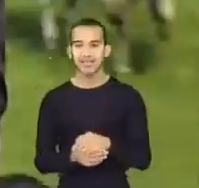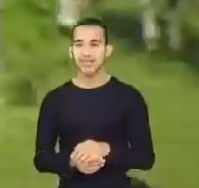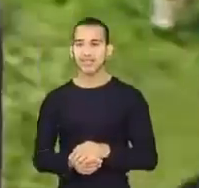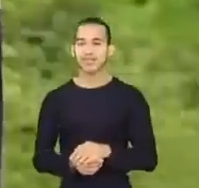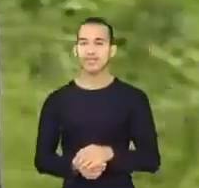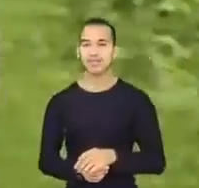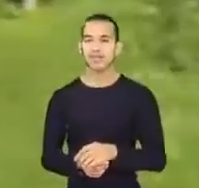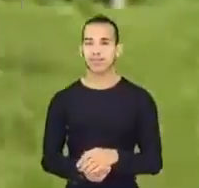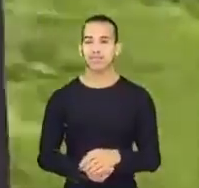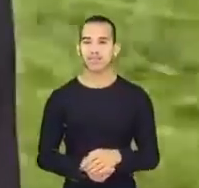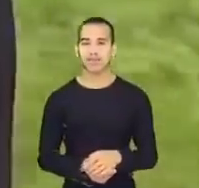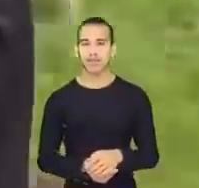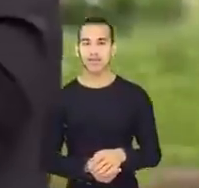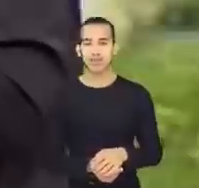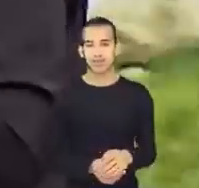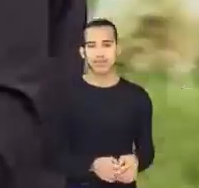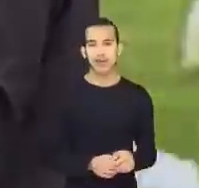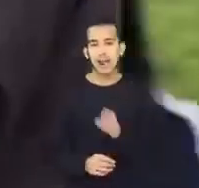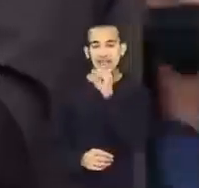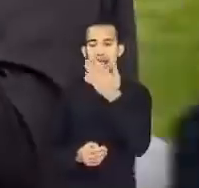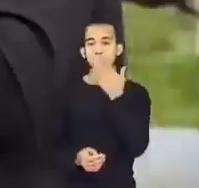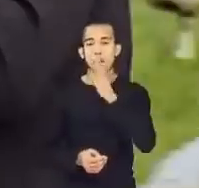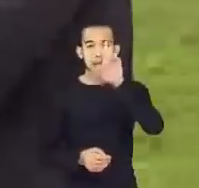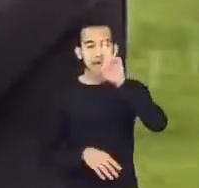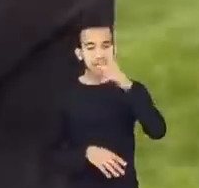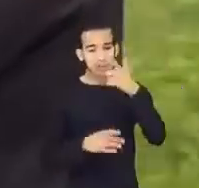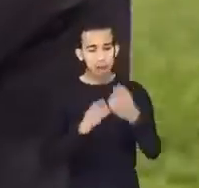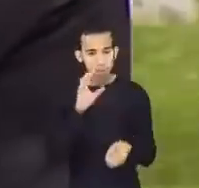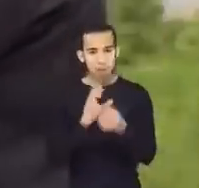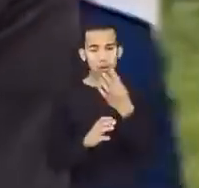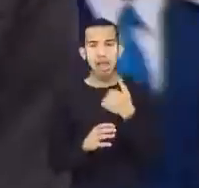se elas, as promessas, não se cumprissem.